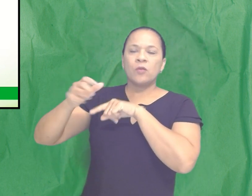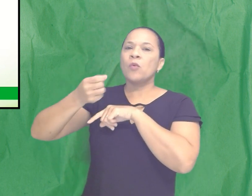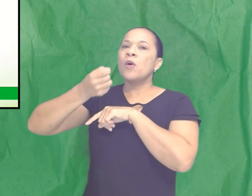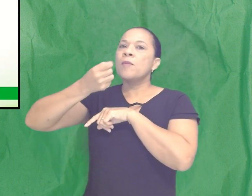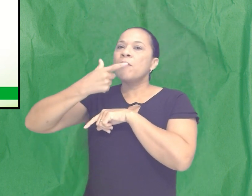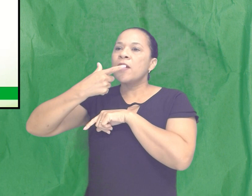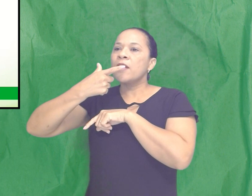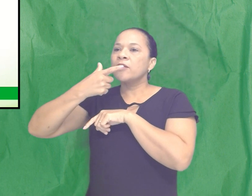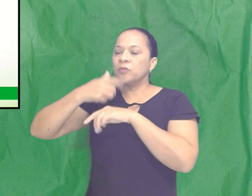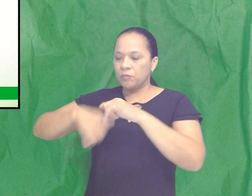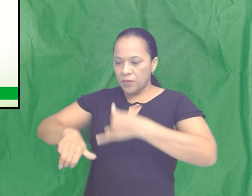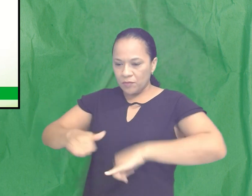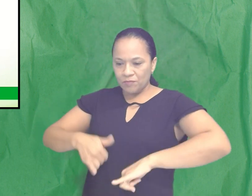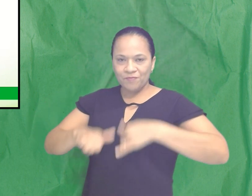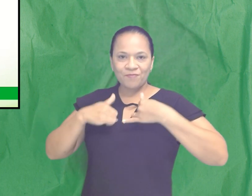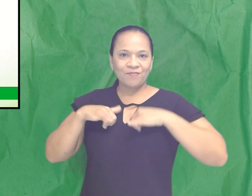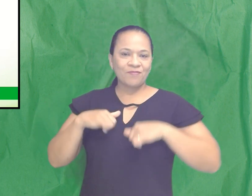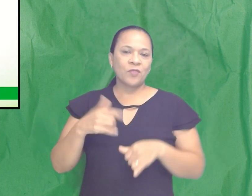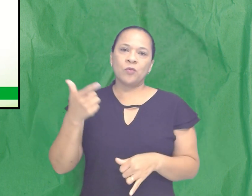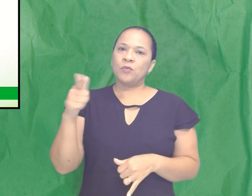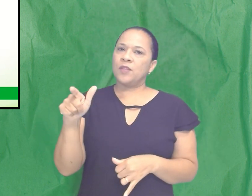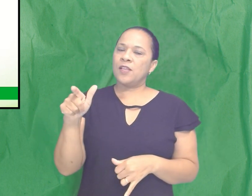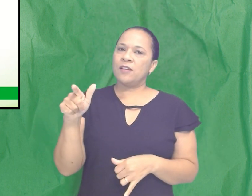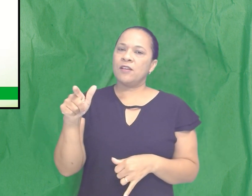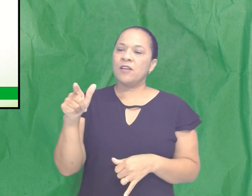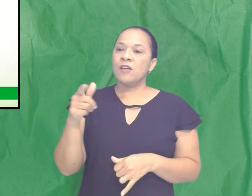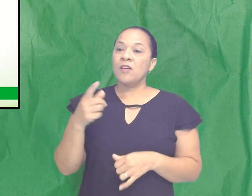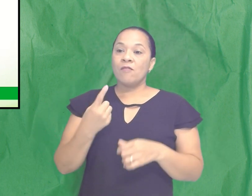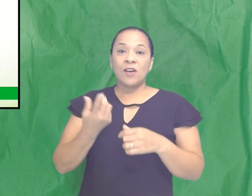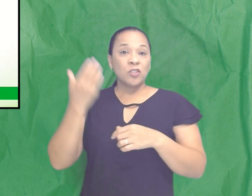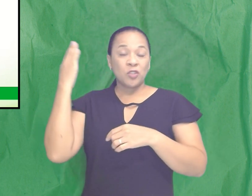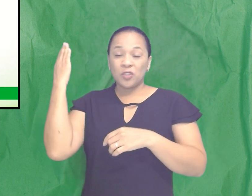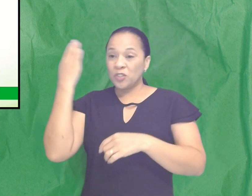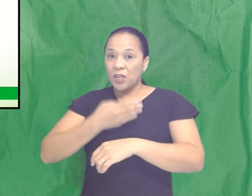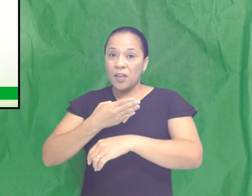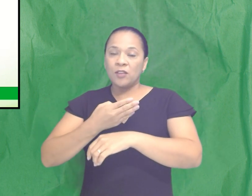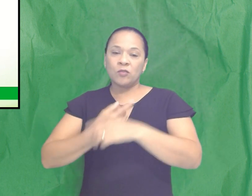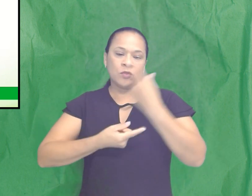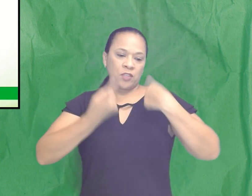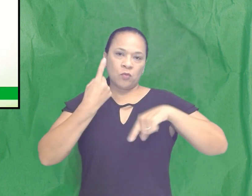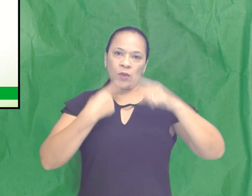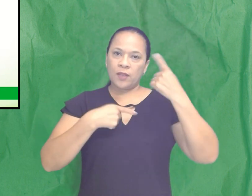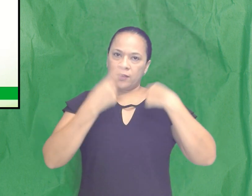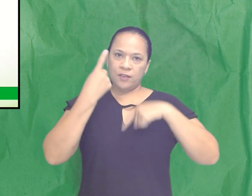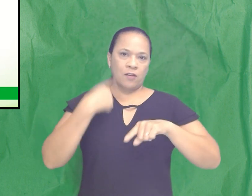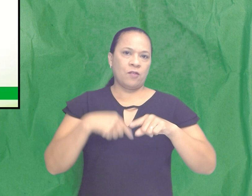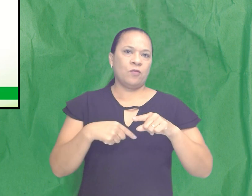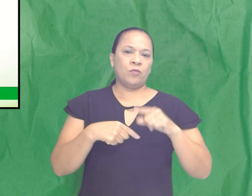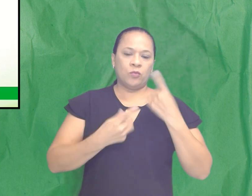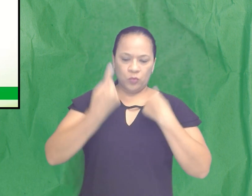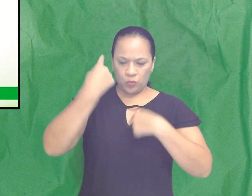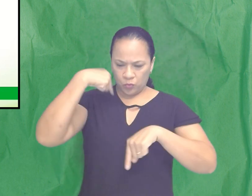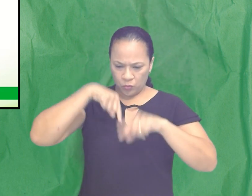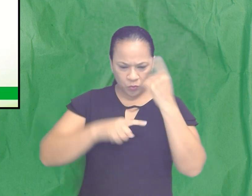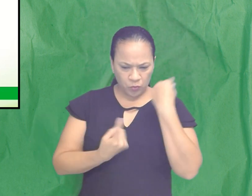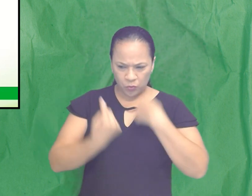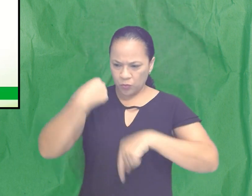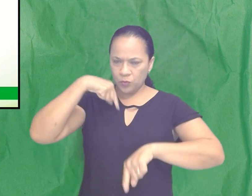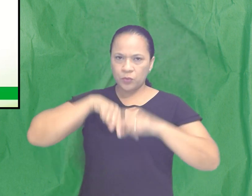de metabolização, ele já atinge a circulação diretamente.